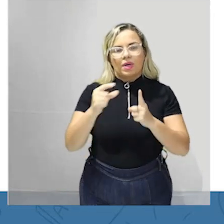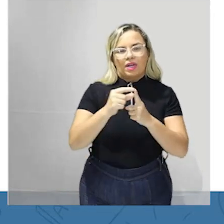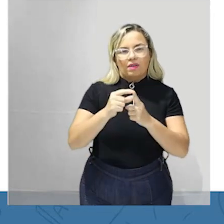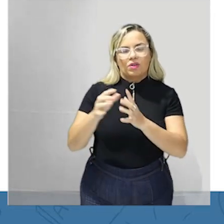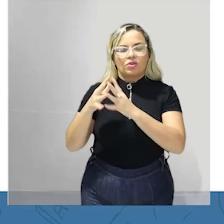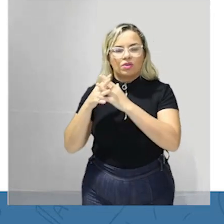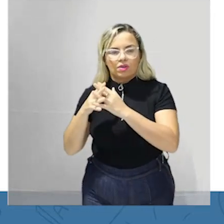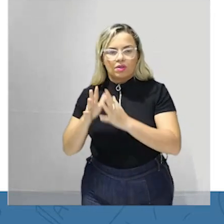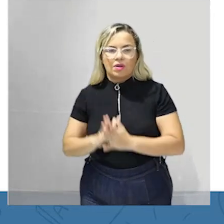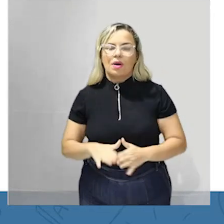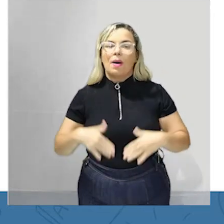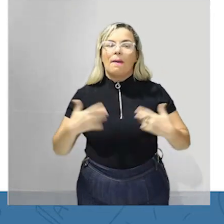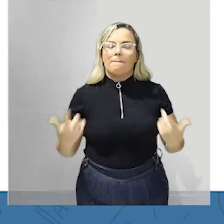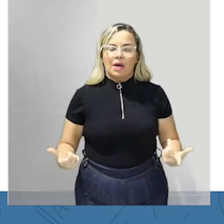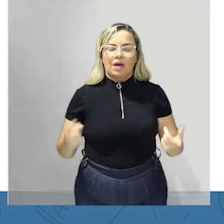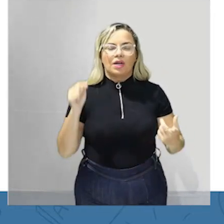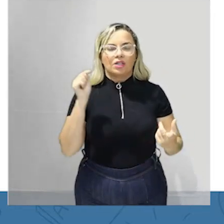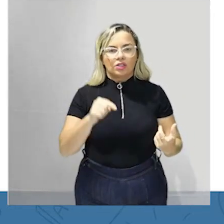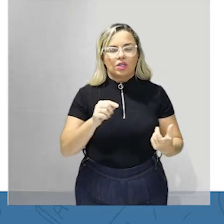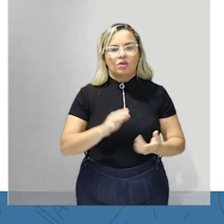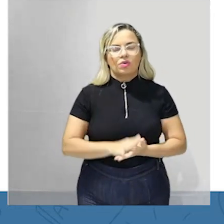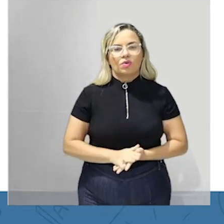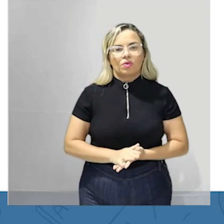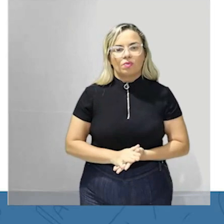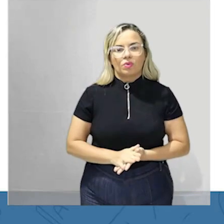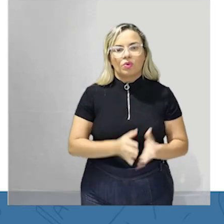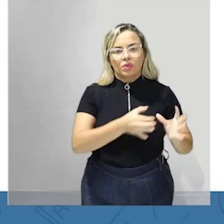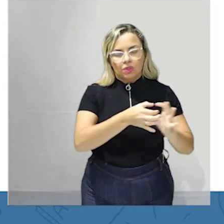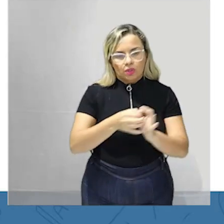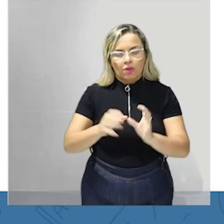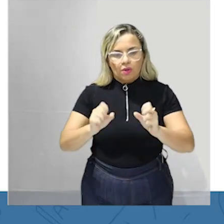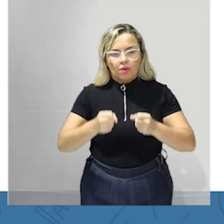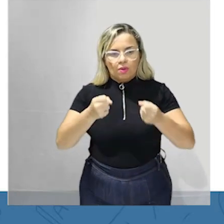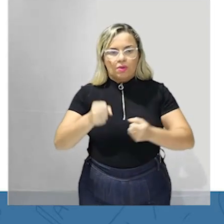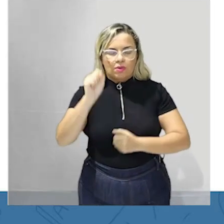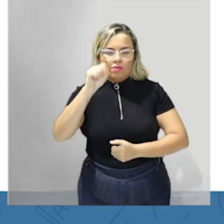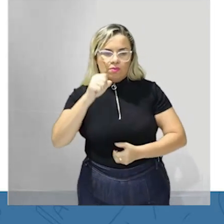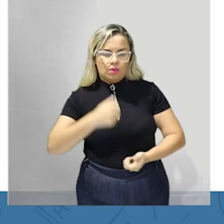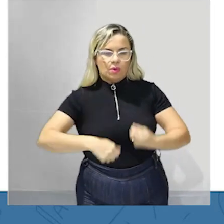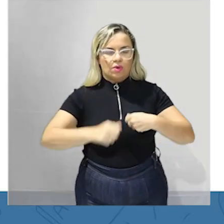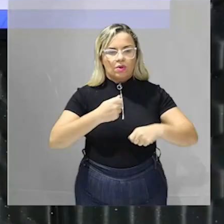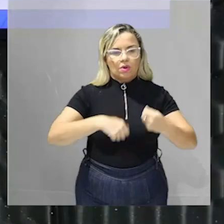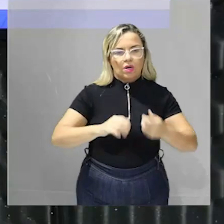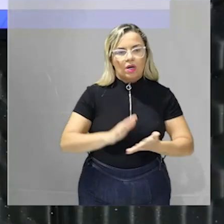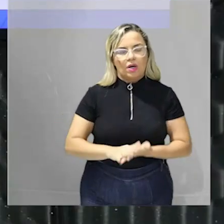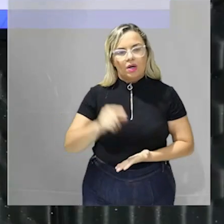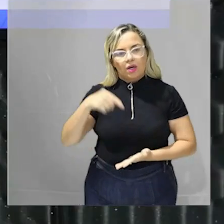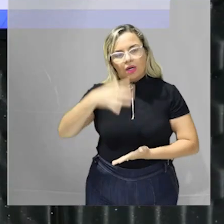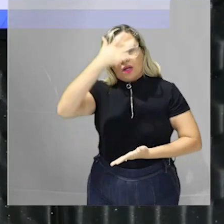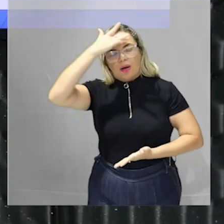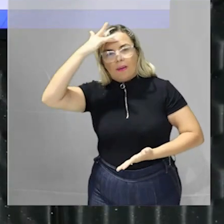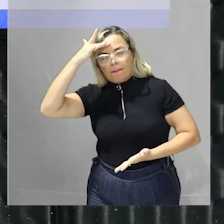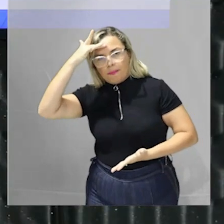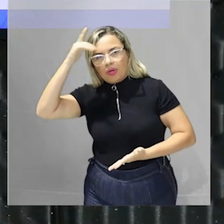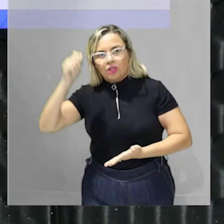guarda. Guarda para a gente é um profissional da área do trânsito, um profissional da